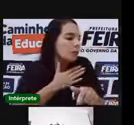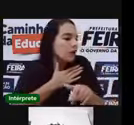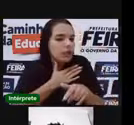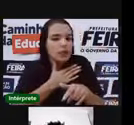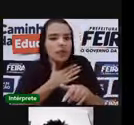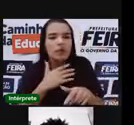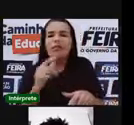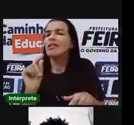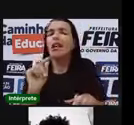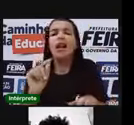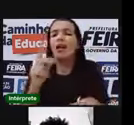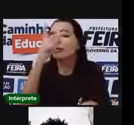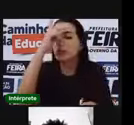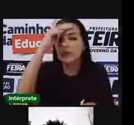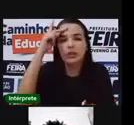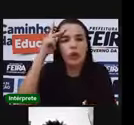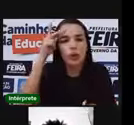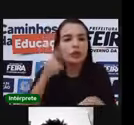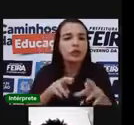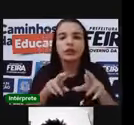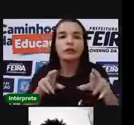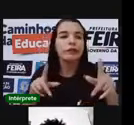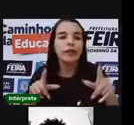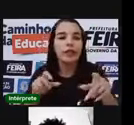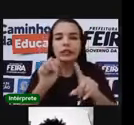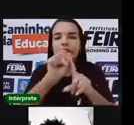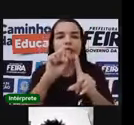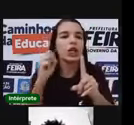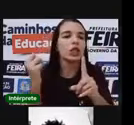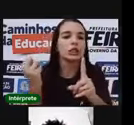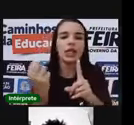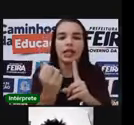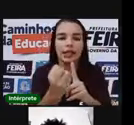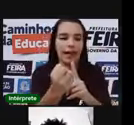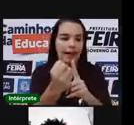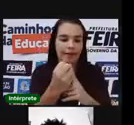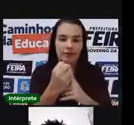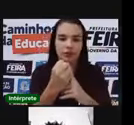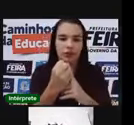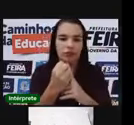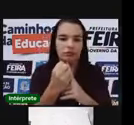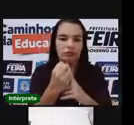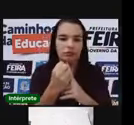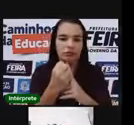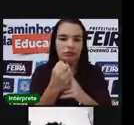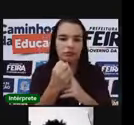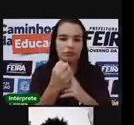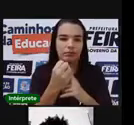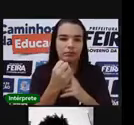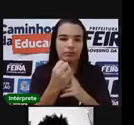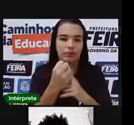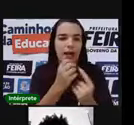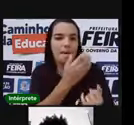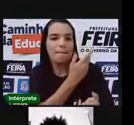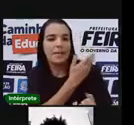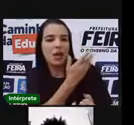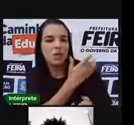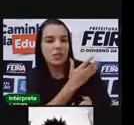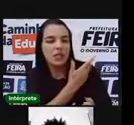esses diferentes, socialmente falando, que estão aí na sociedade? Olha, o